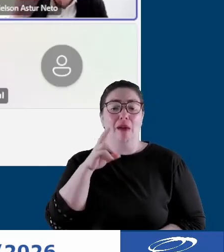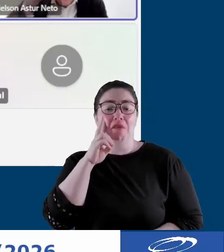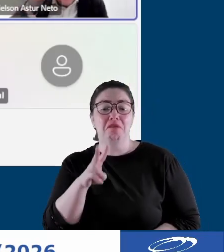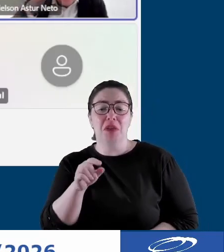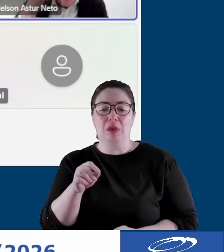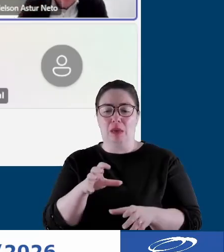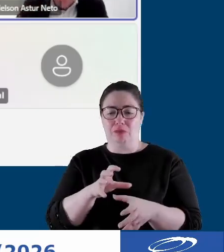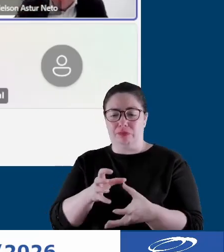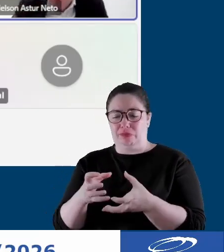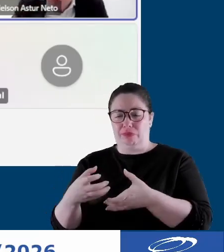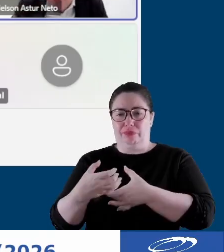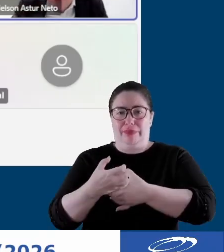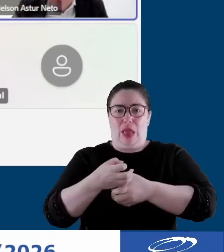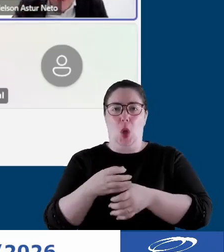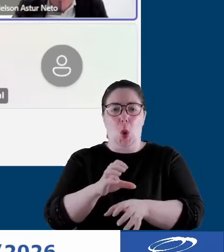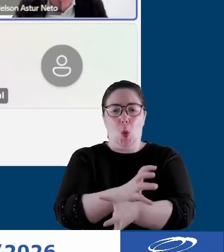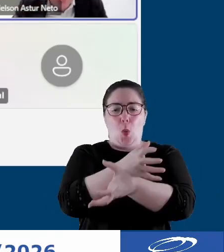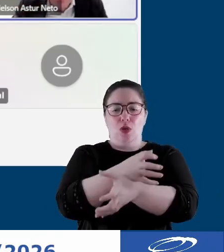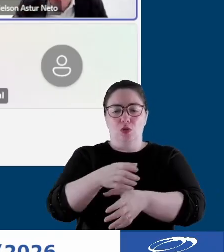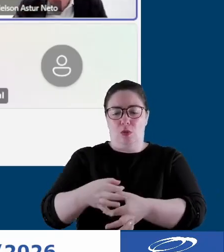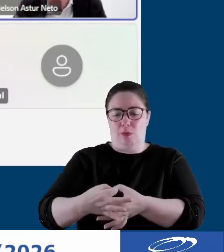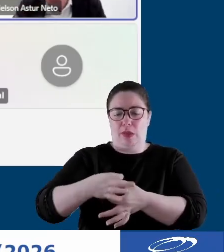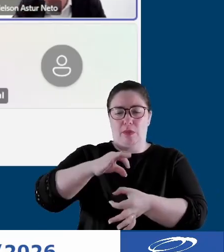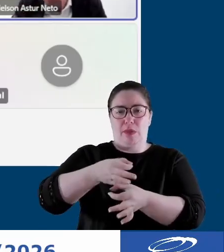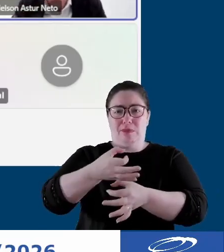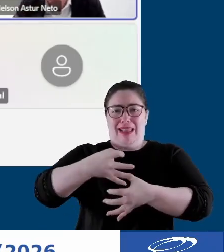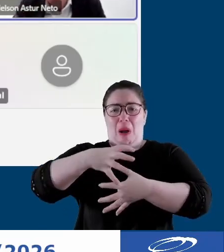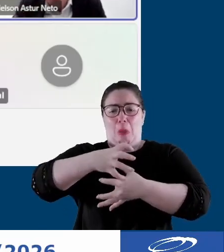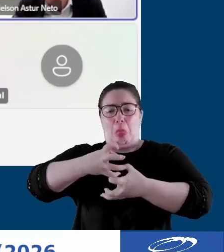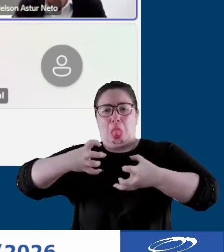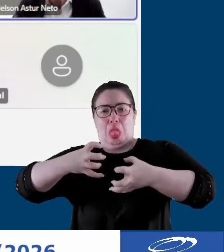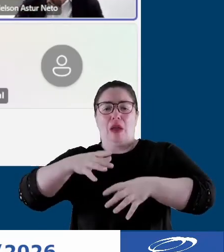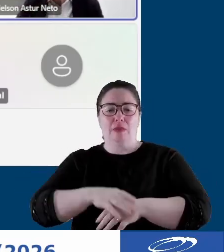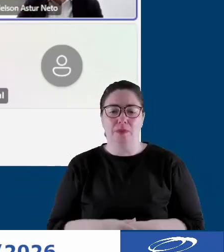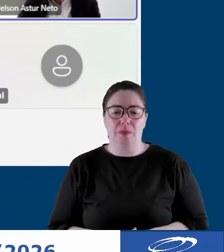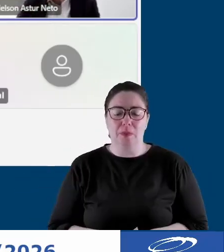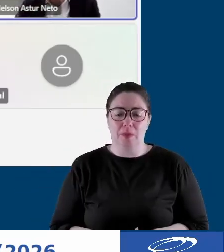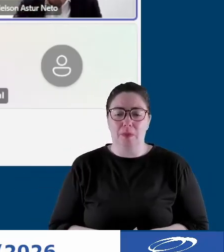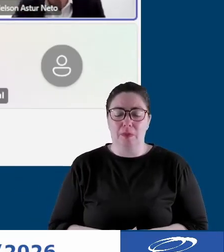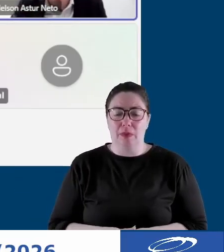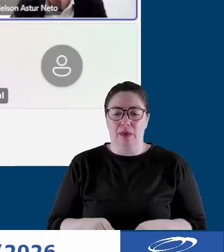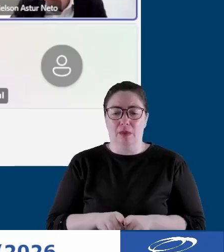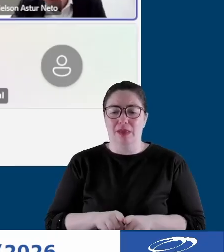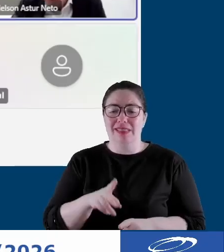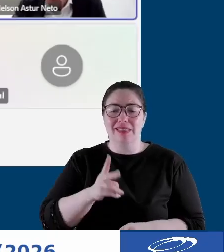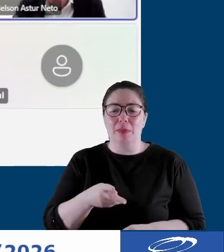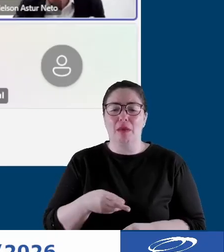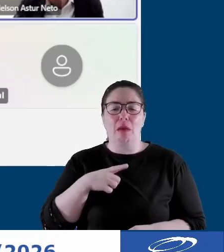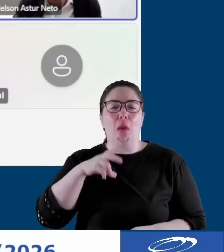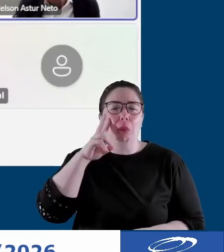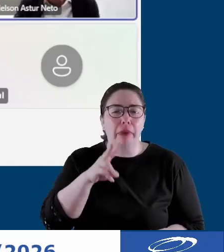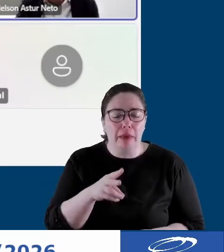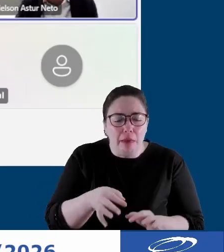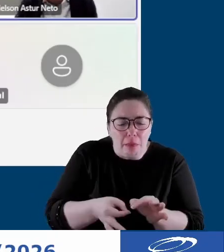e aí, depois de 6 meses de antibiótico, infecção recorrente, sempre que retirava, diminuía o antibiótico, a gente fez uma